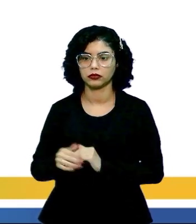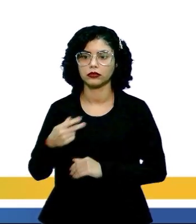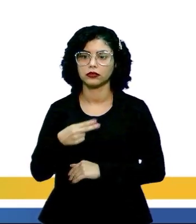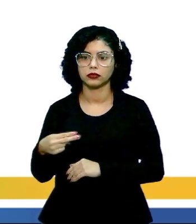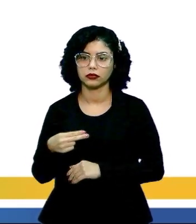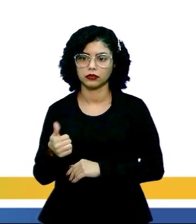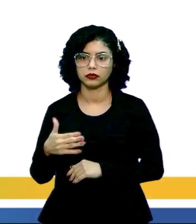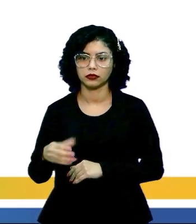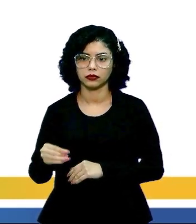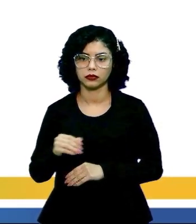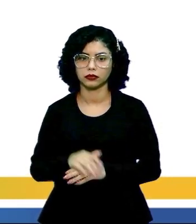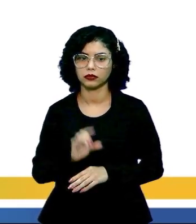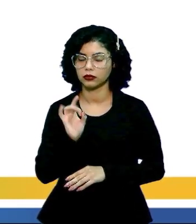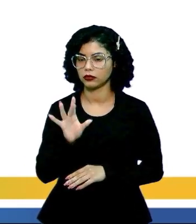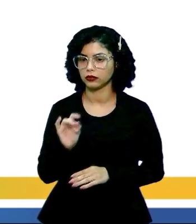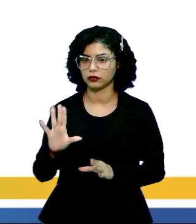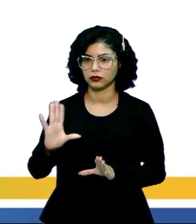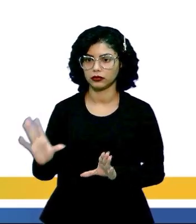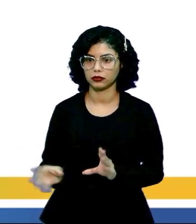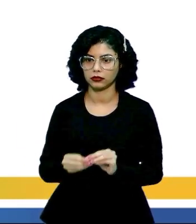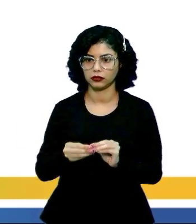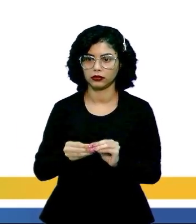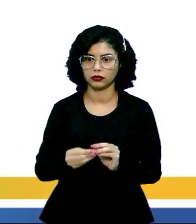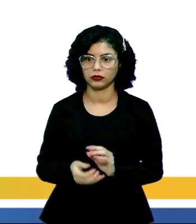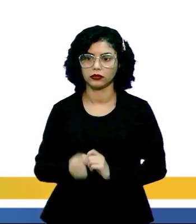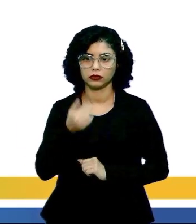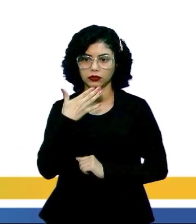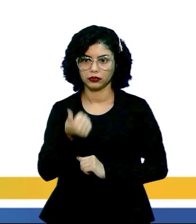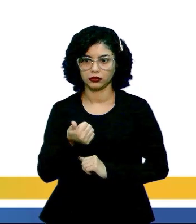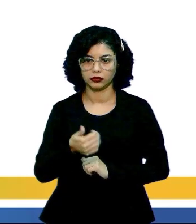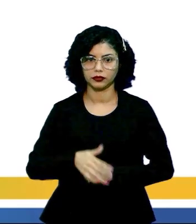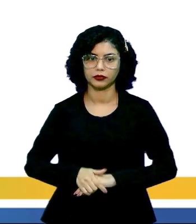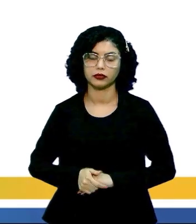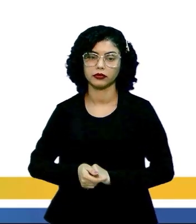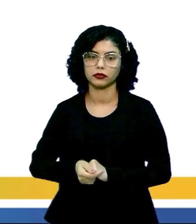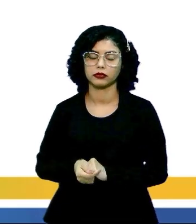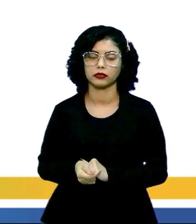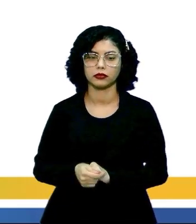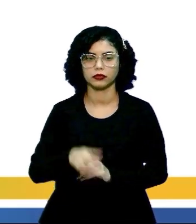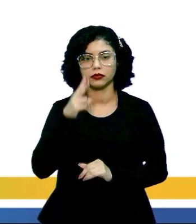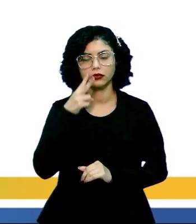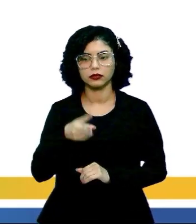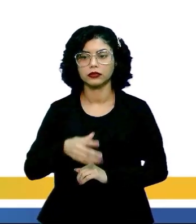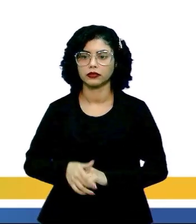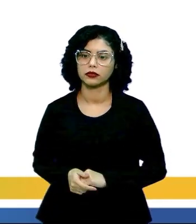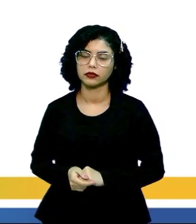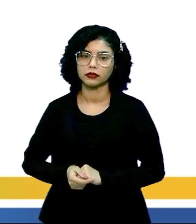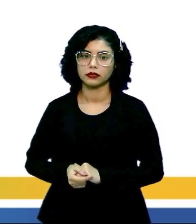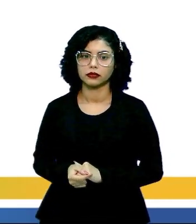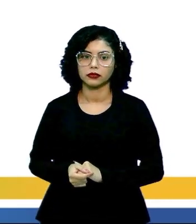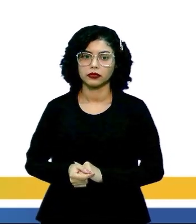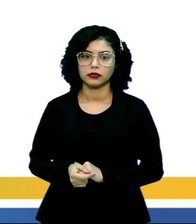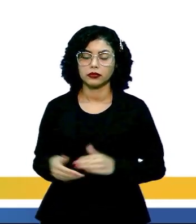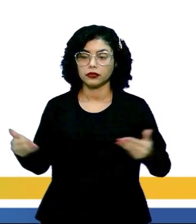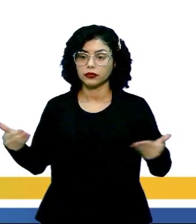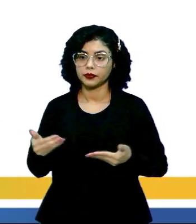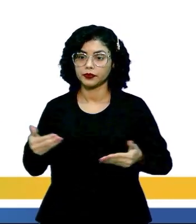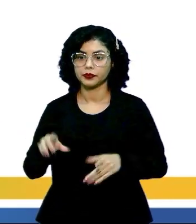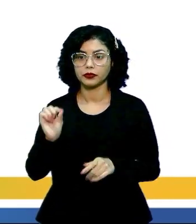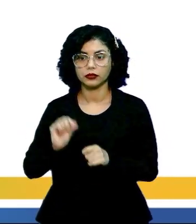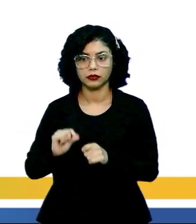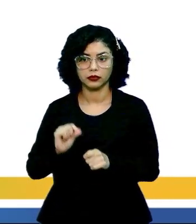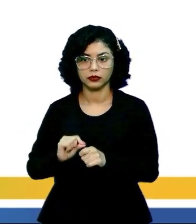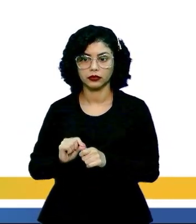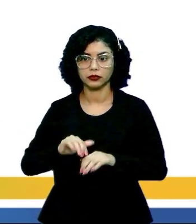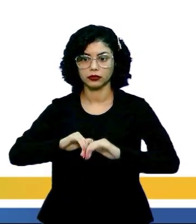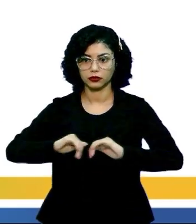mesmo. Então foi só o que foi acrescentado aí. Tudo bem? Então vejamos lá. Agora vamos fazer